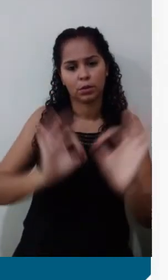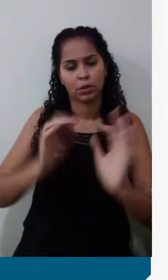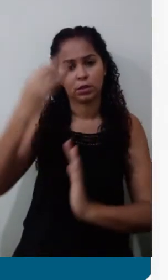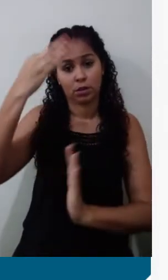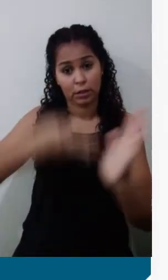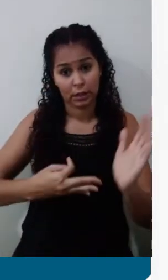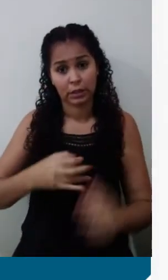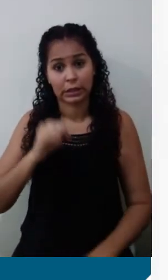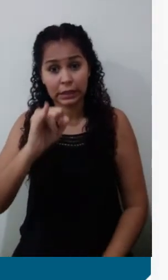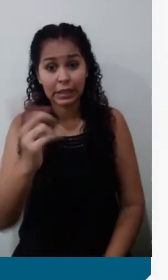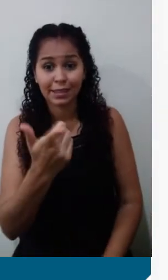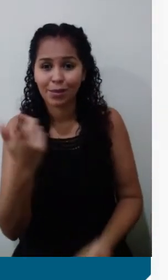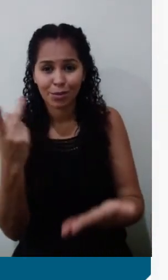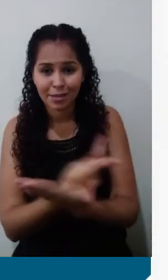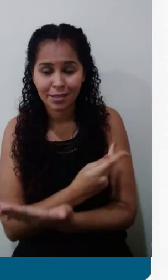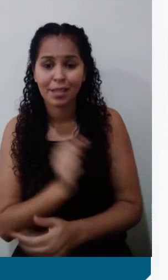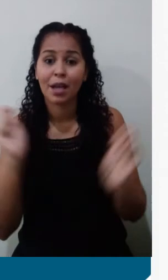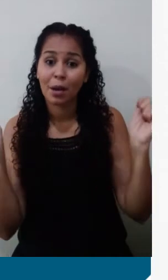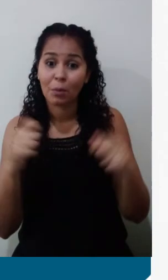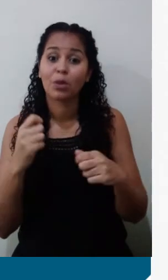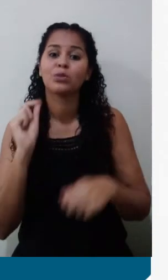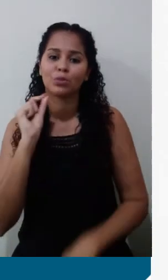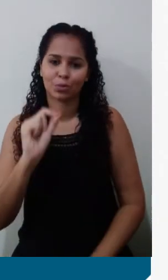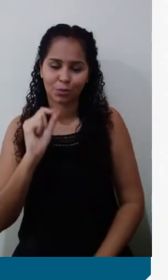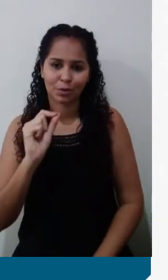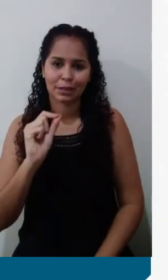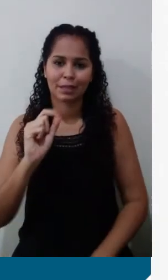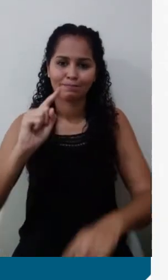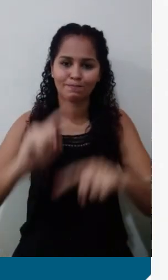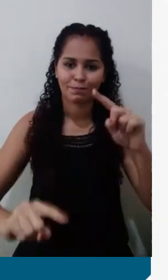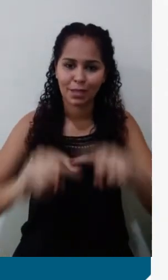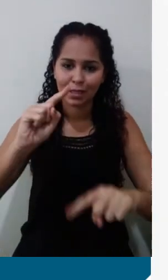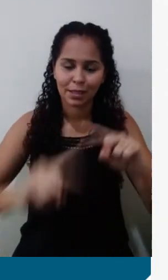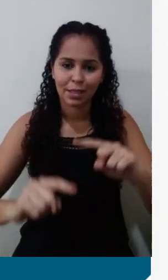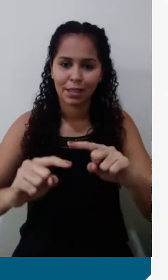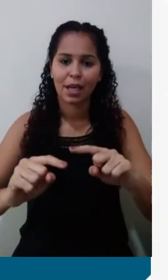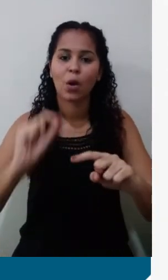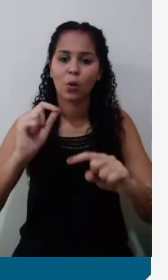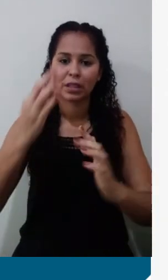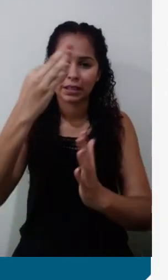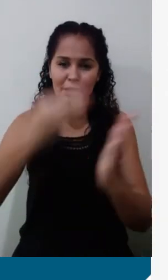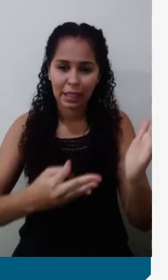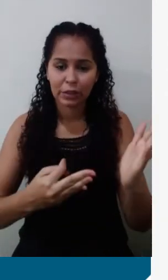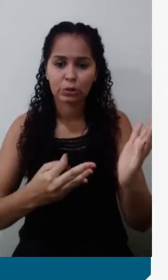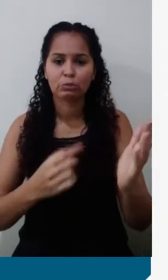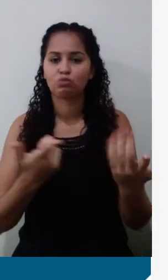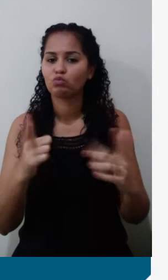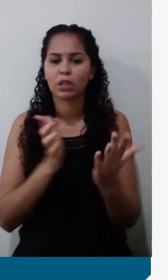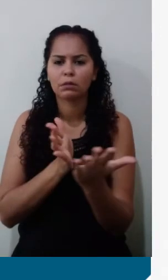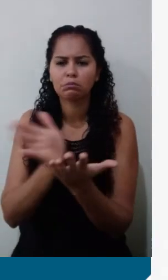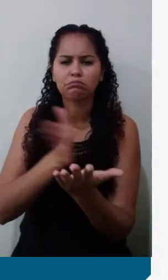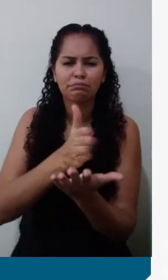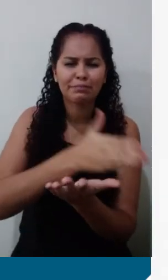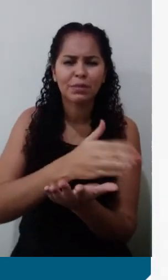texto. Se isso não acontecer, vocês correm o risco de produzir um material que é chamado de texto sem direção.